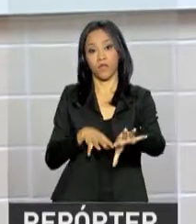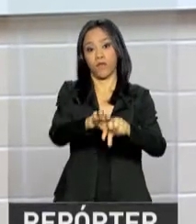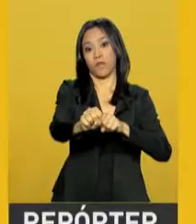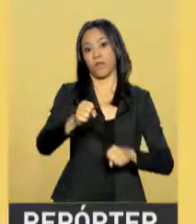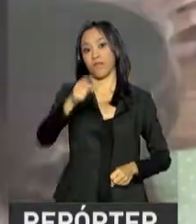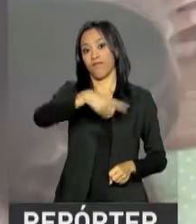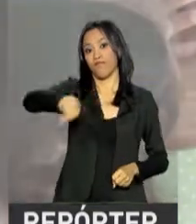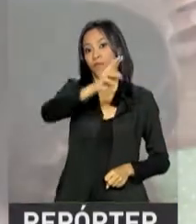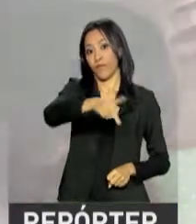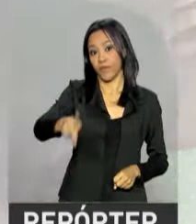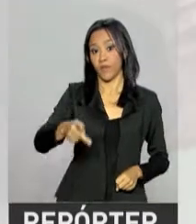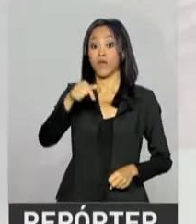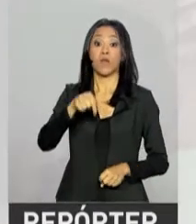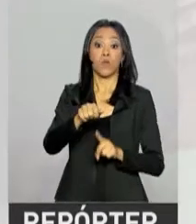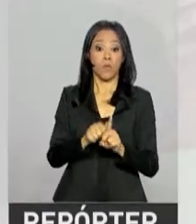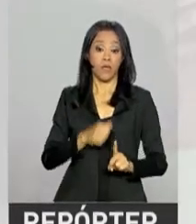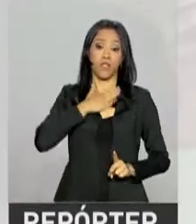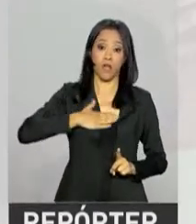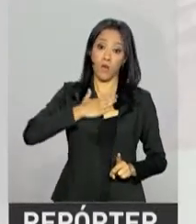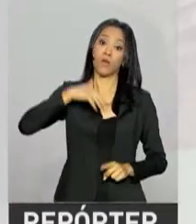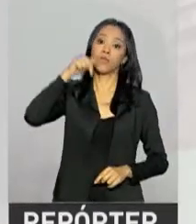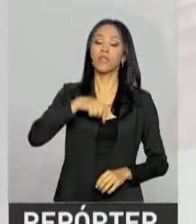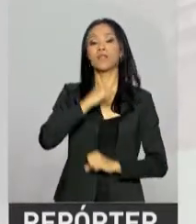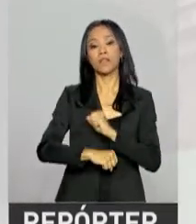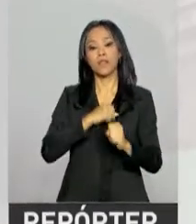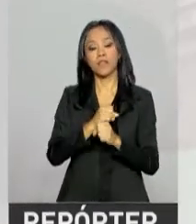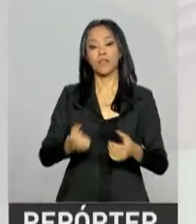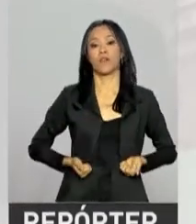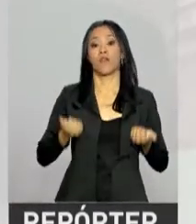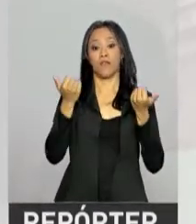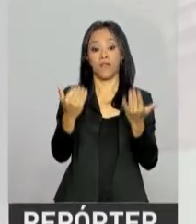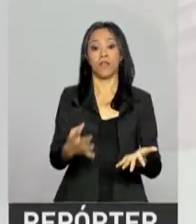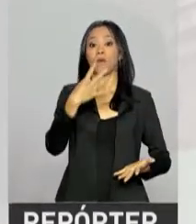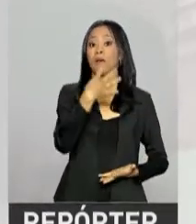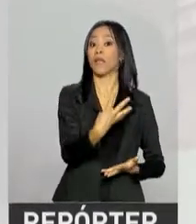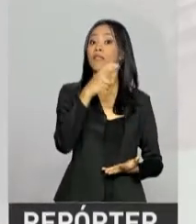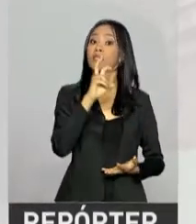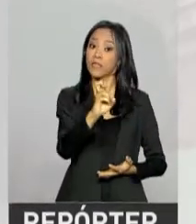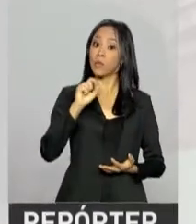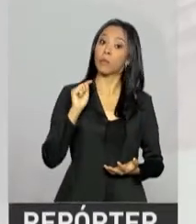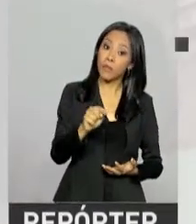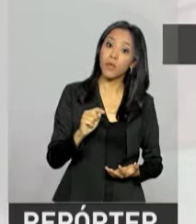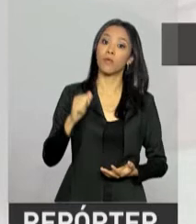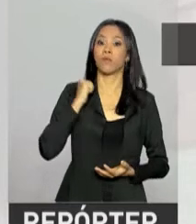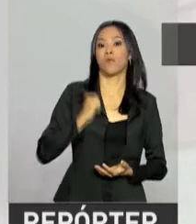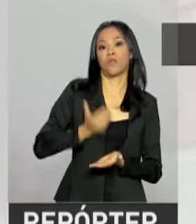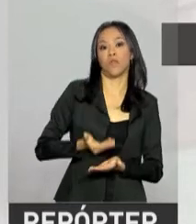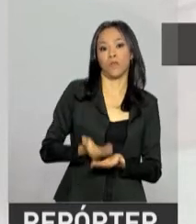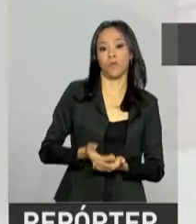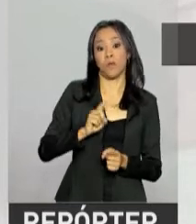a partir de agosto desse ano serão destinadas 45 mil bolsas para residência pedagógica mas